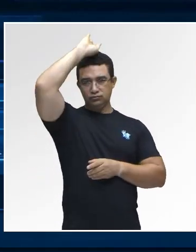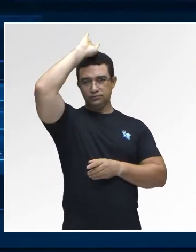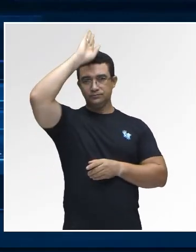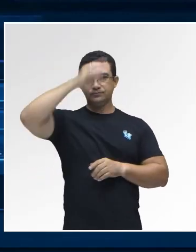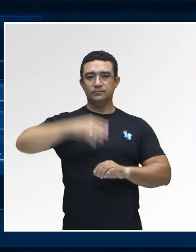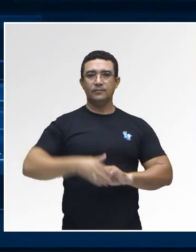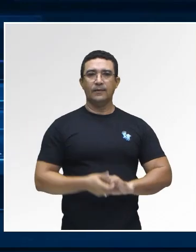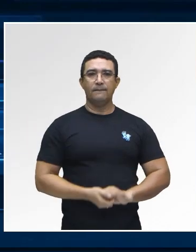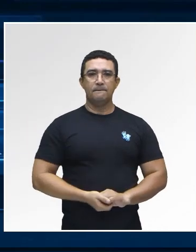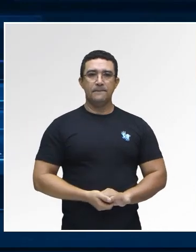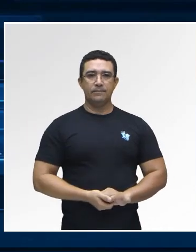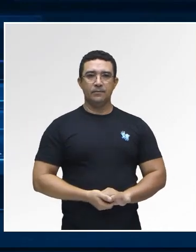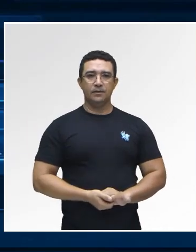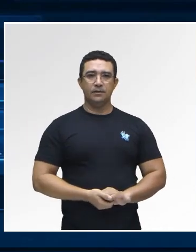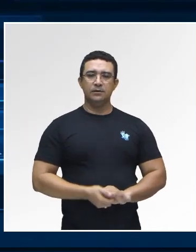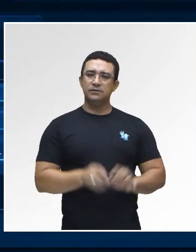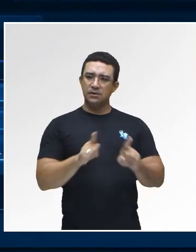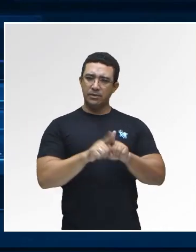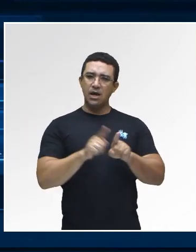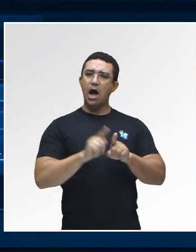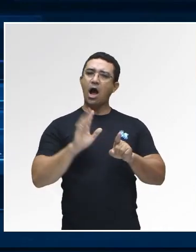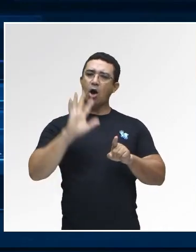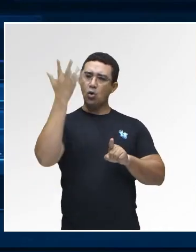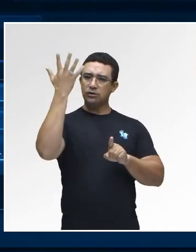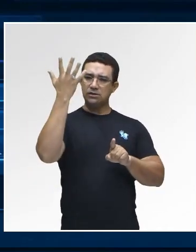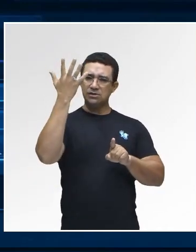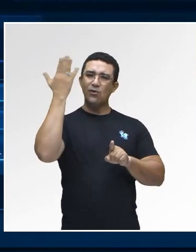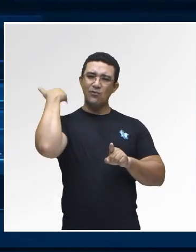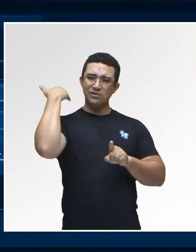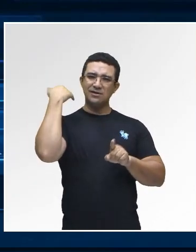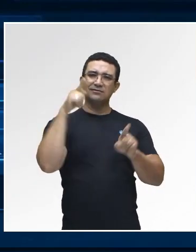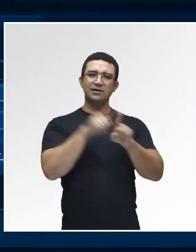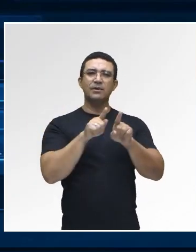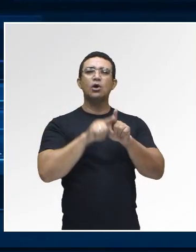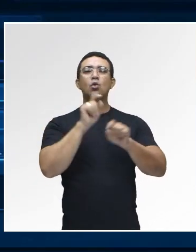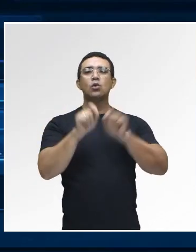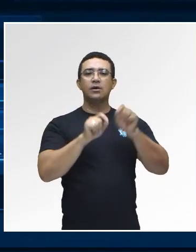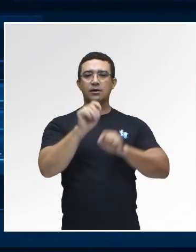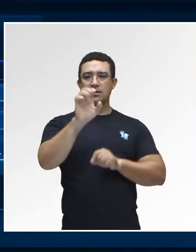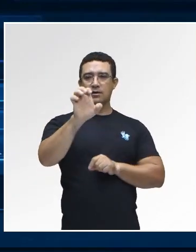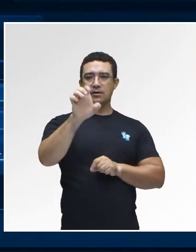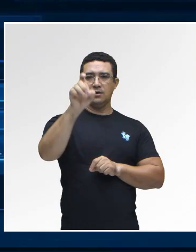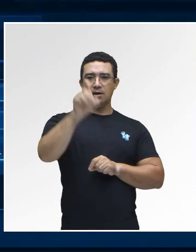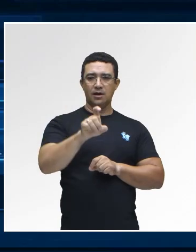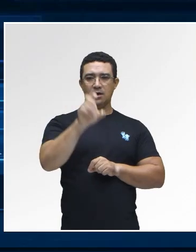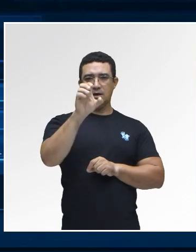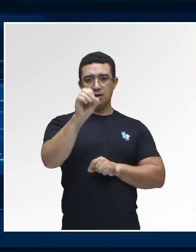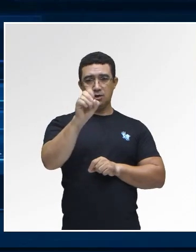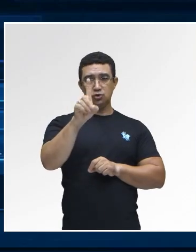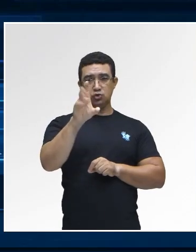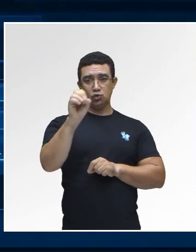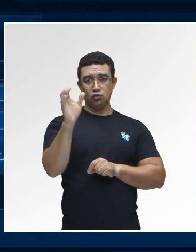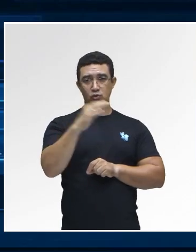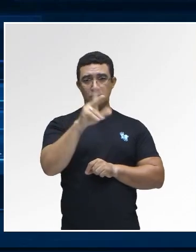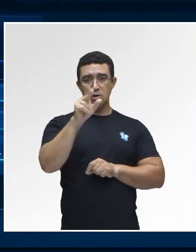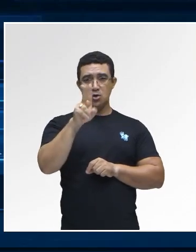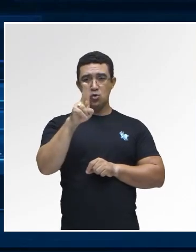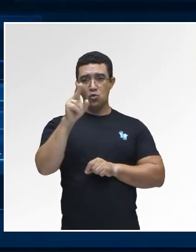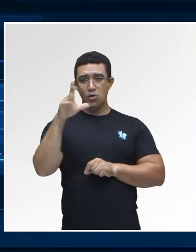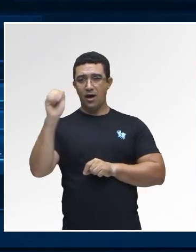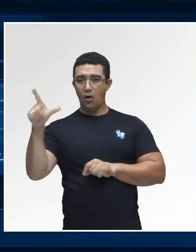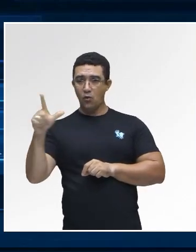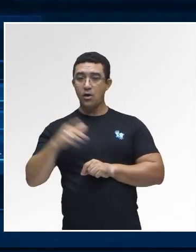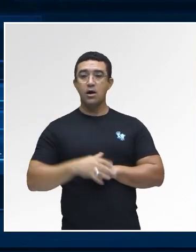região. Vocês já viram na geografia, que é justamente essa saída, não é verdade? Ali do